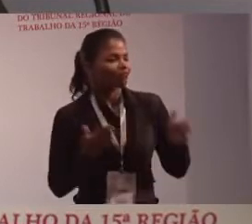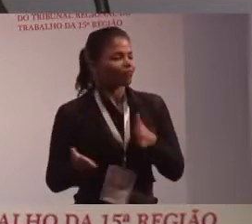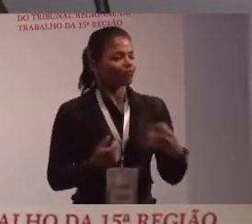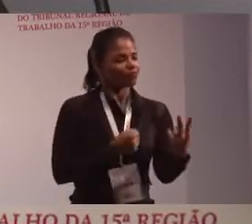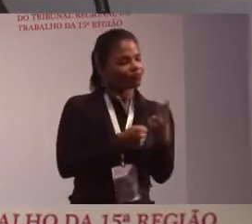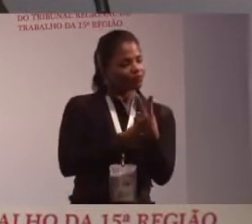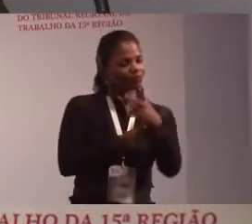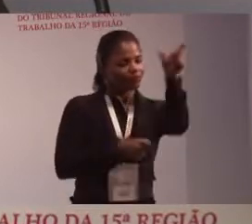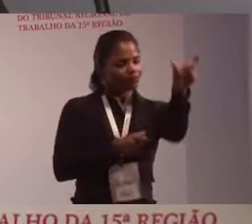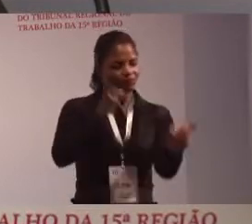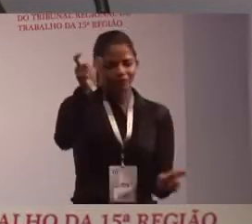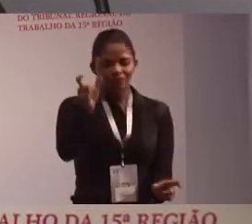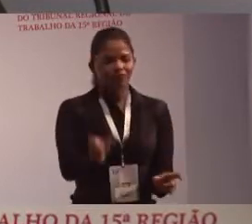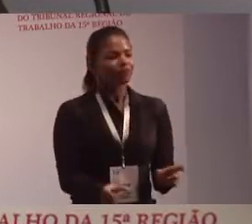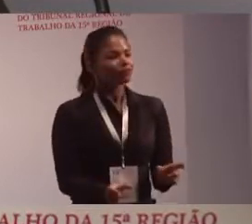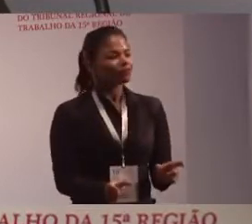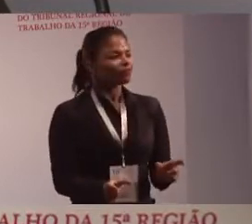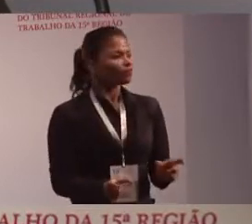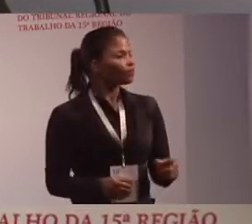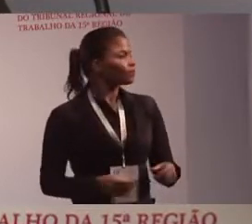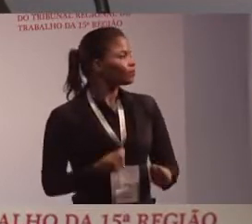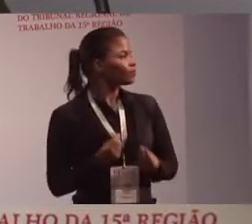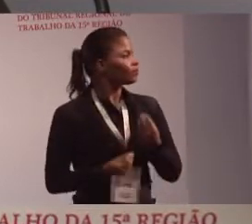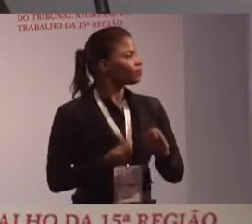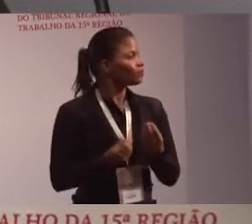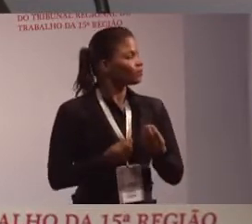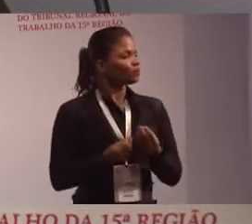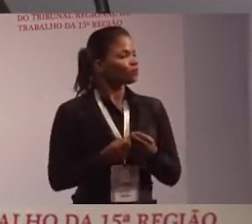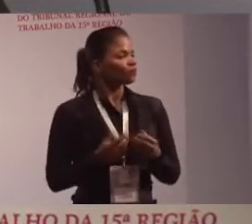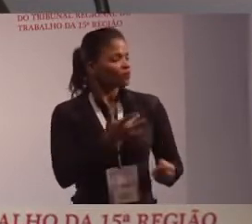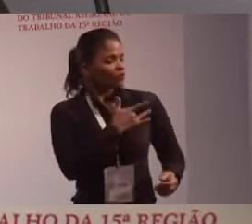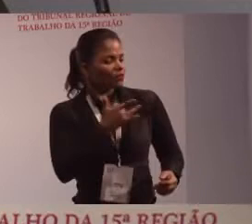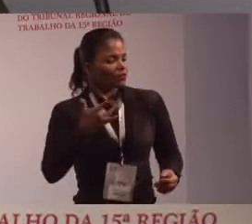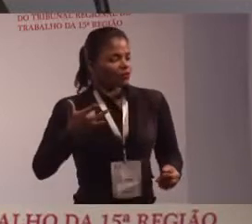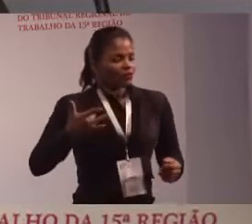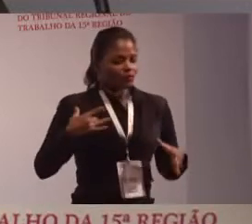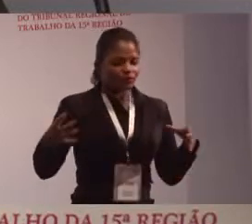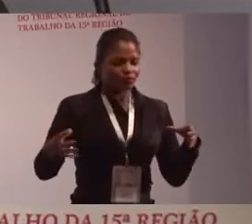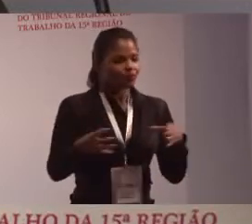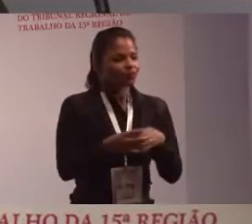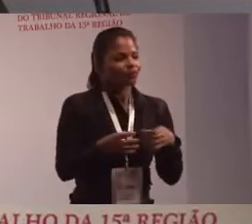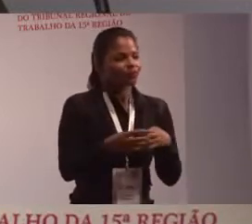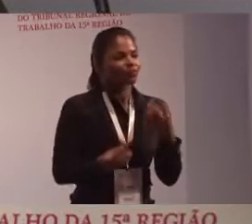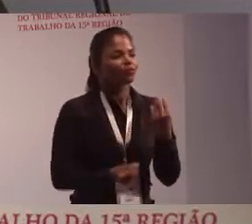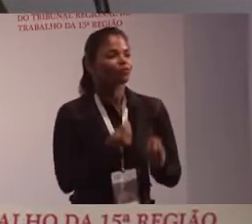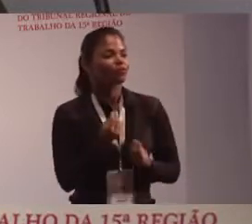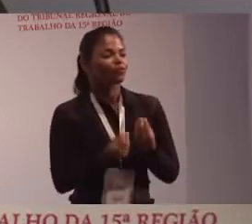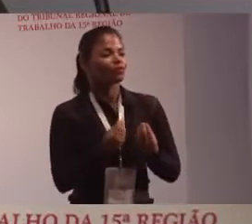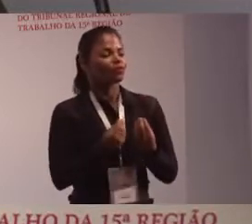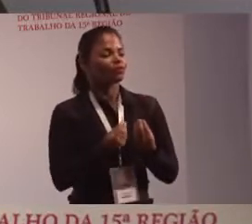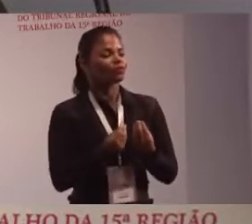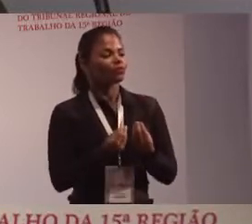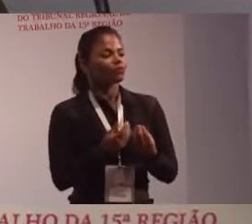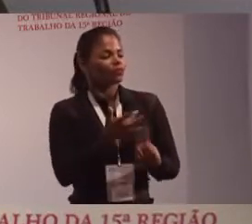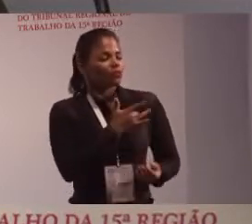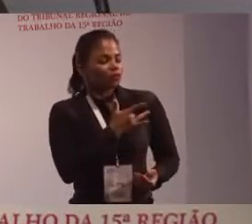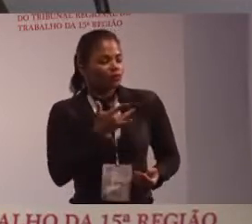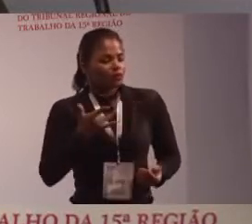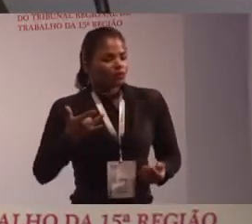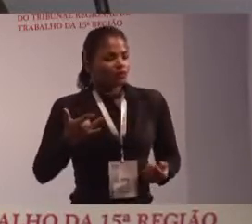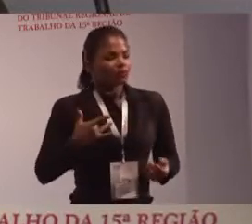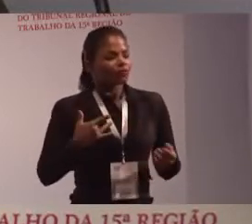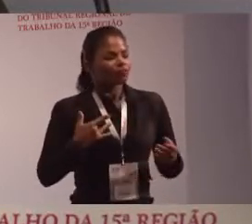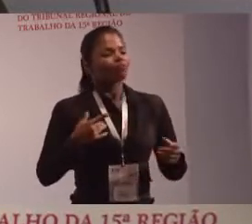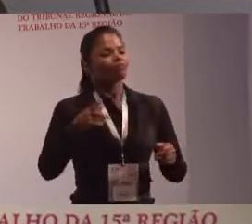às pessoas? E, como eu venho da área de saúde coletiva, principalmente, como é que a gente vai promover saúde entre